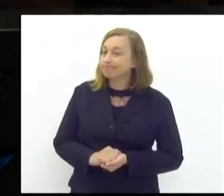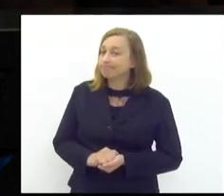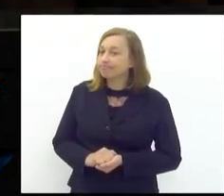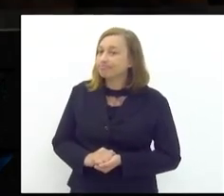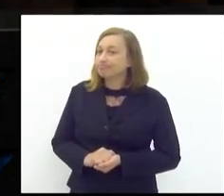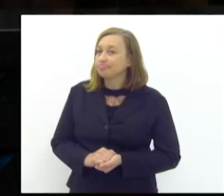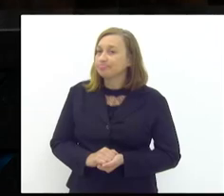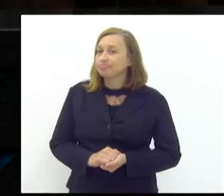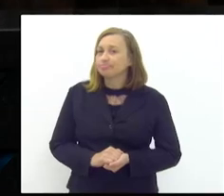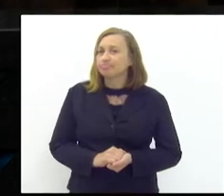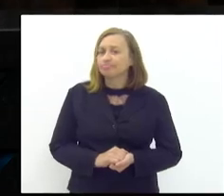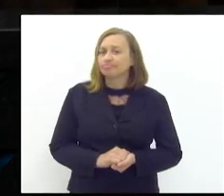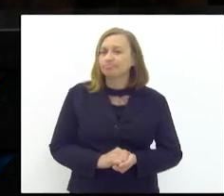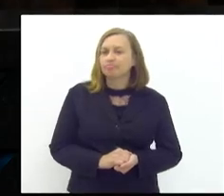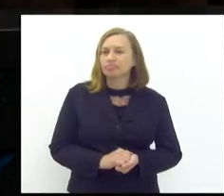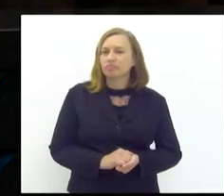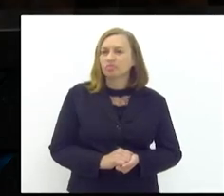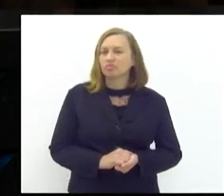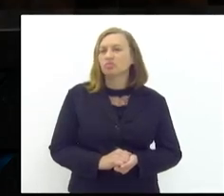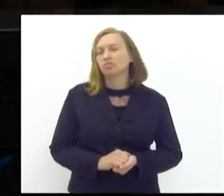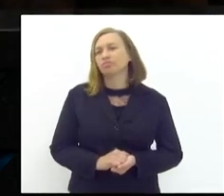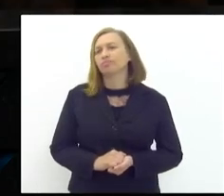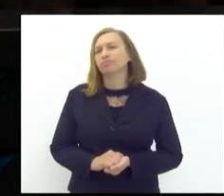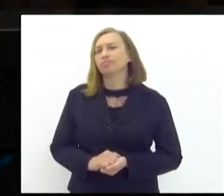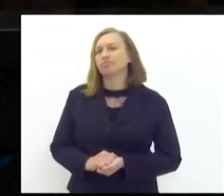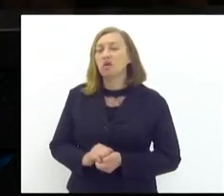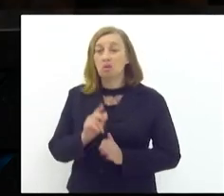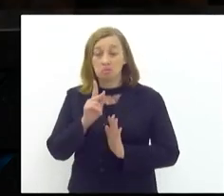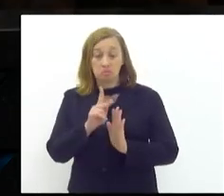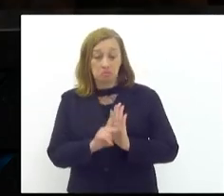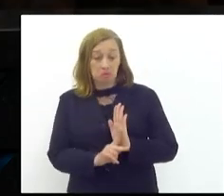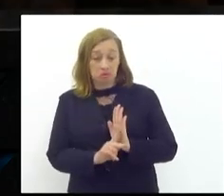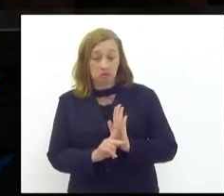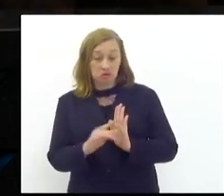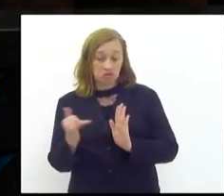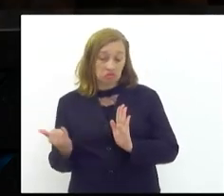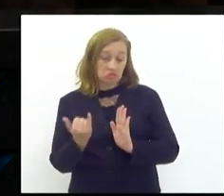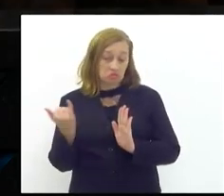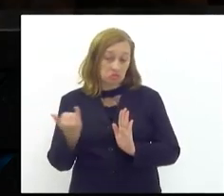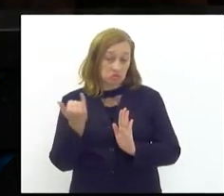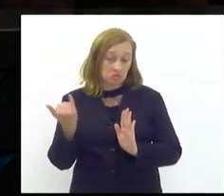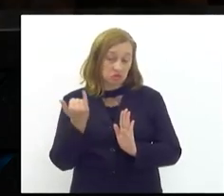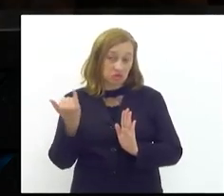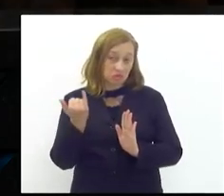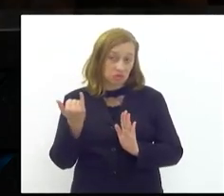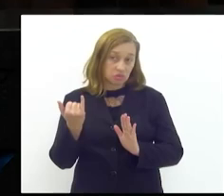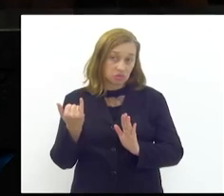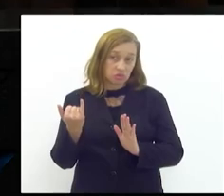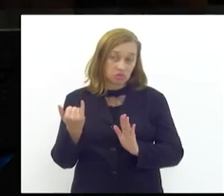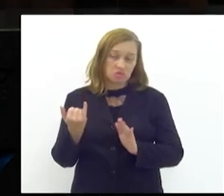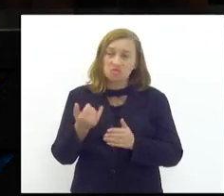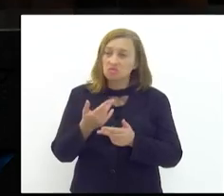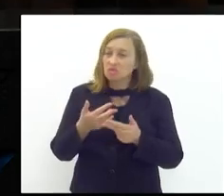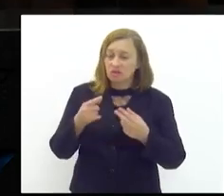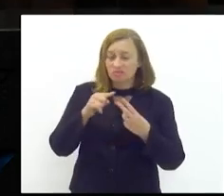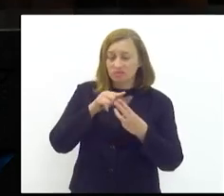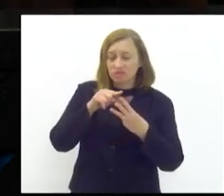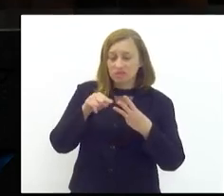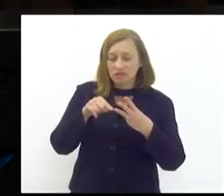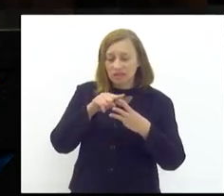são autores desses projetos de grande relevância três excelente